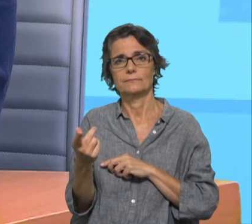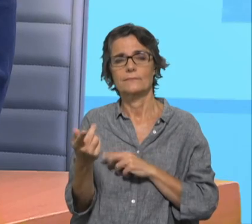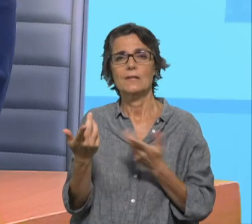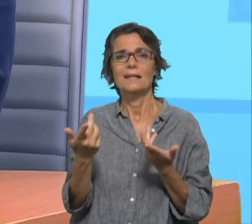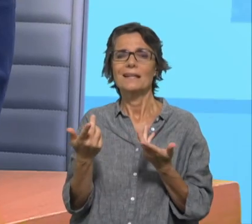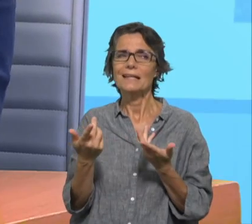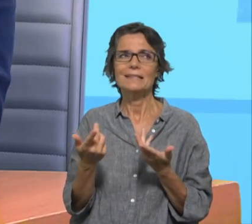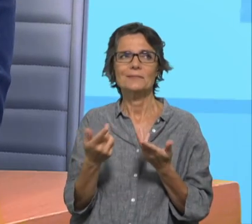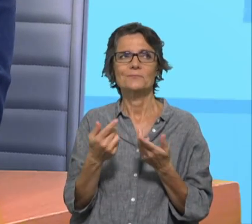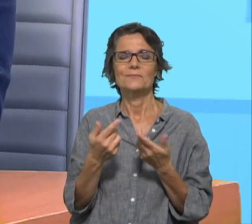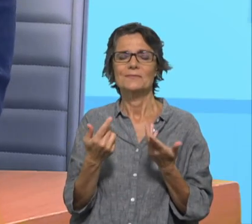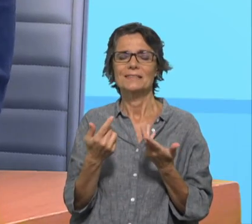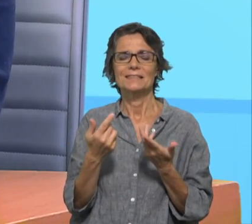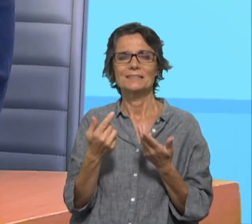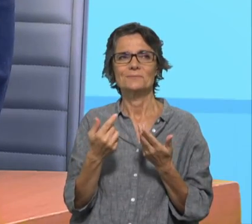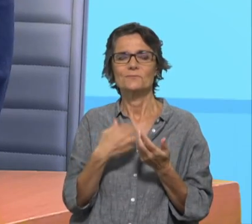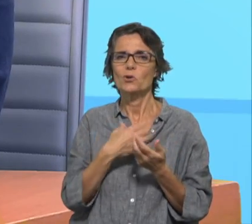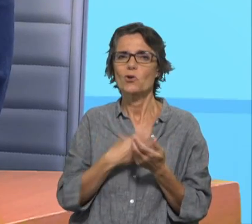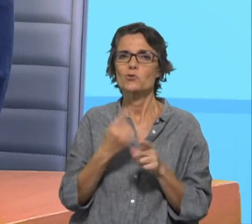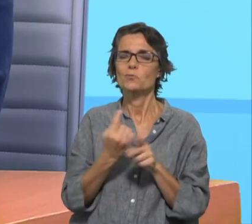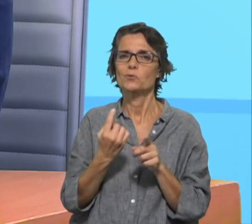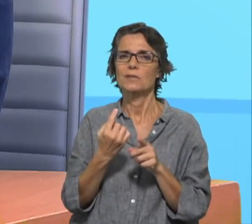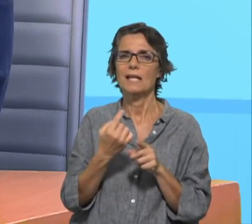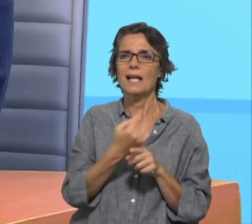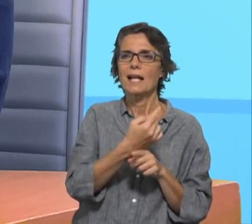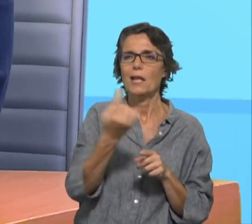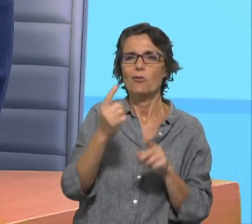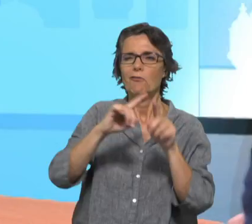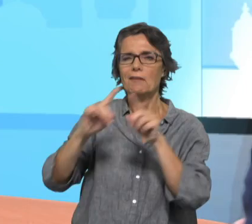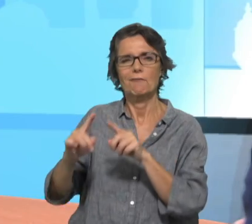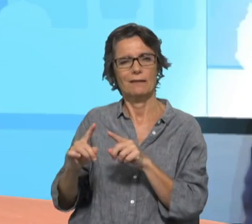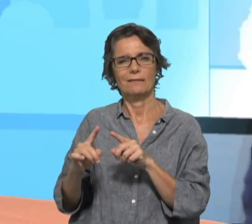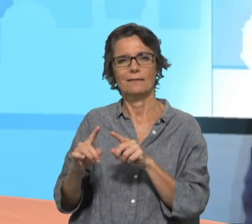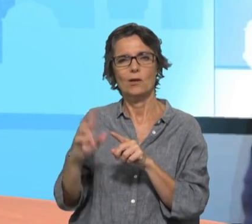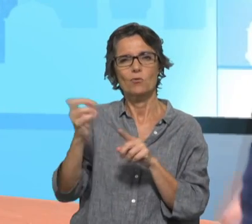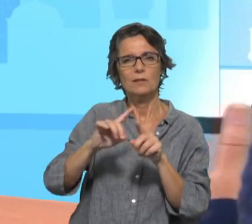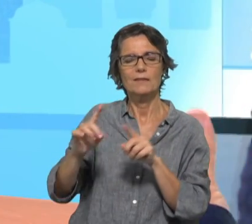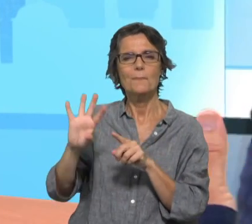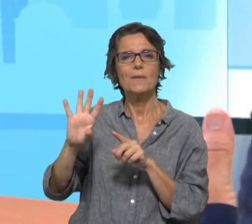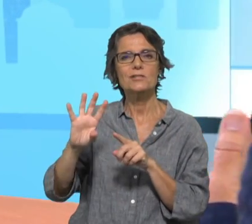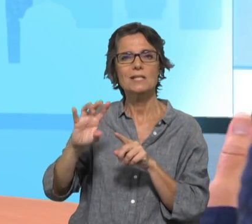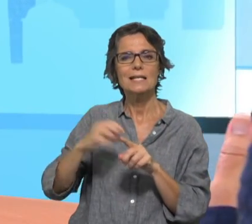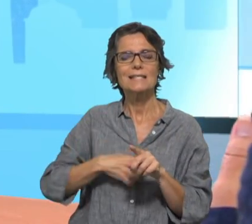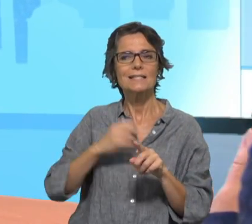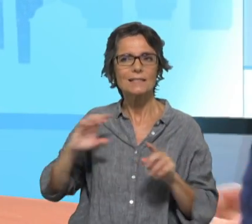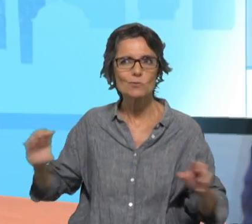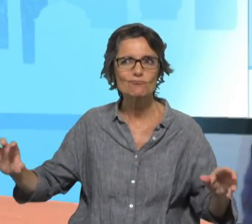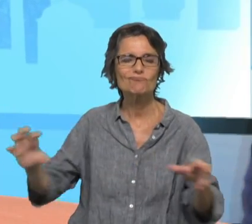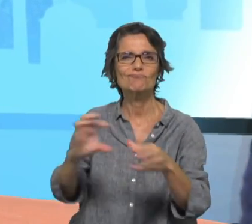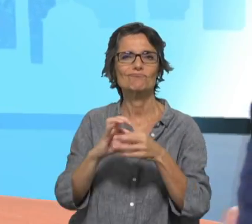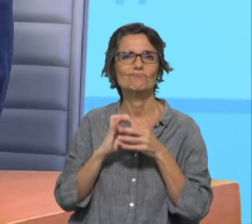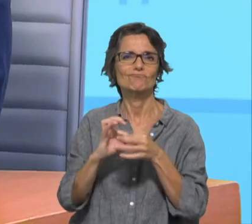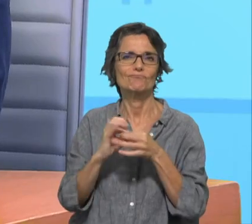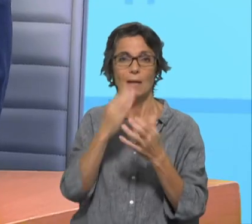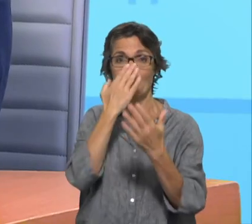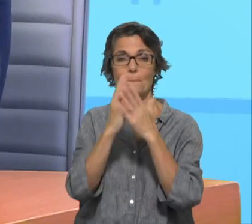diferentes e diversos, mas depois congregados naquilo que é fundamental na nossa vida, que não é um acessório. A Eucaristia não pode